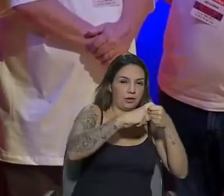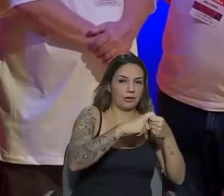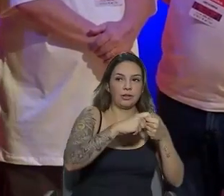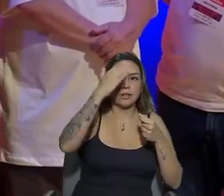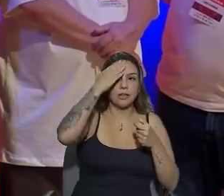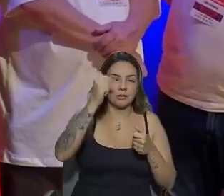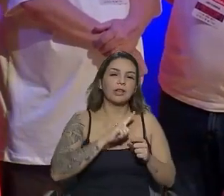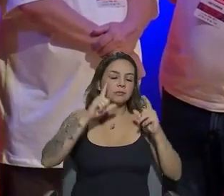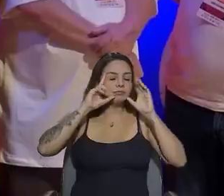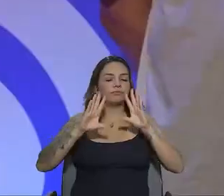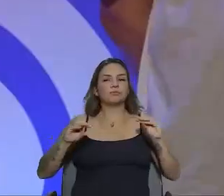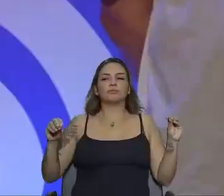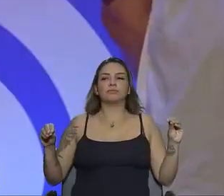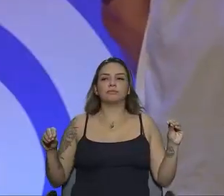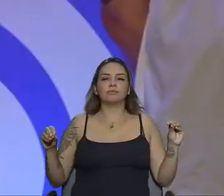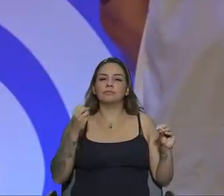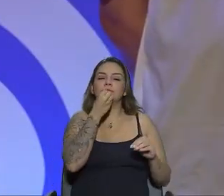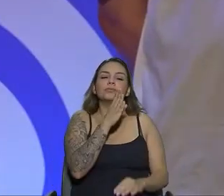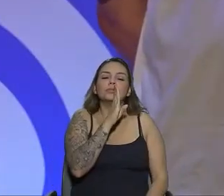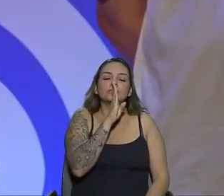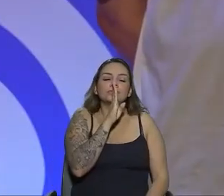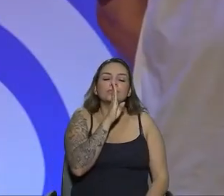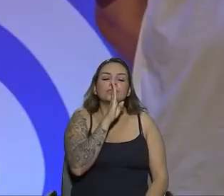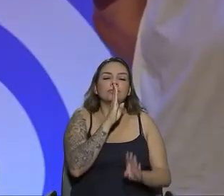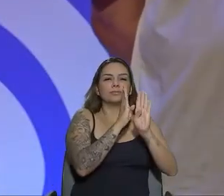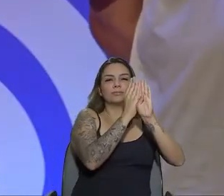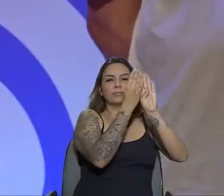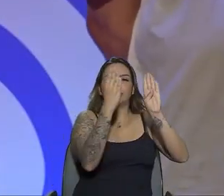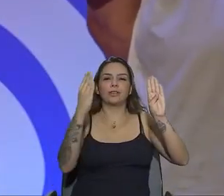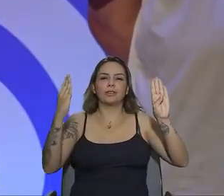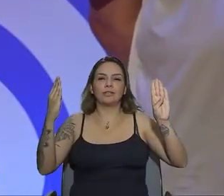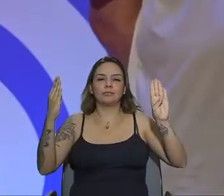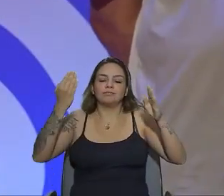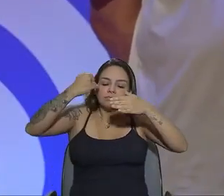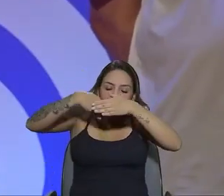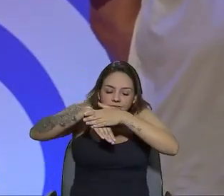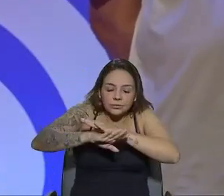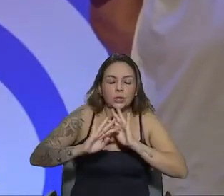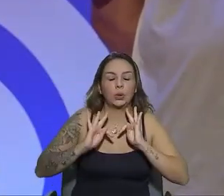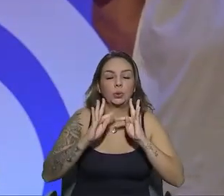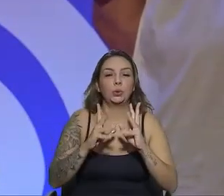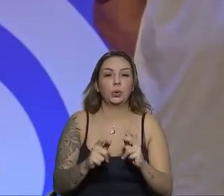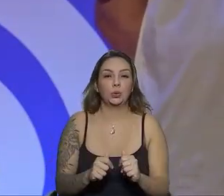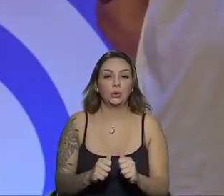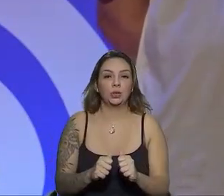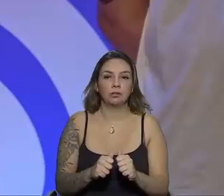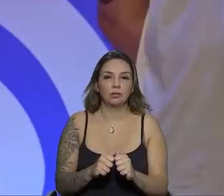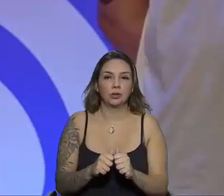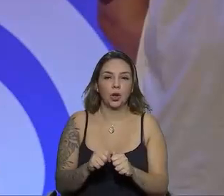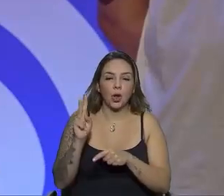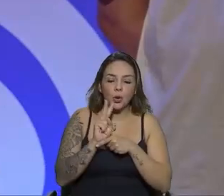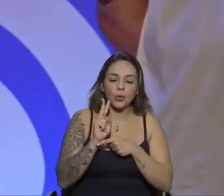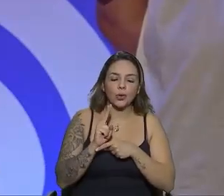eu sabia o conforto. O bom silêncio de uma biblioteca, a imersão total. Mas